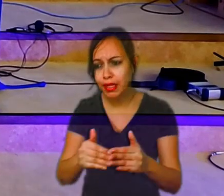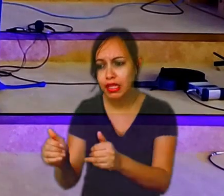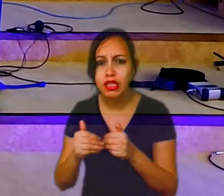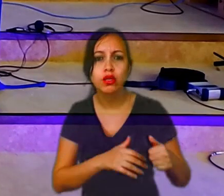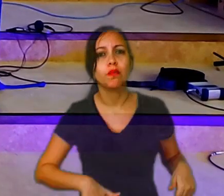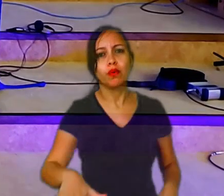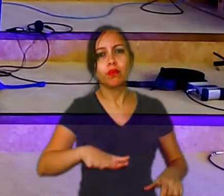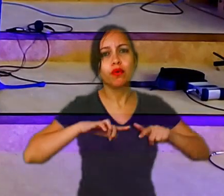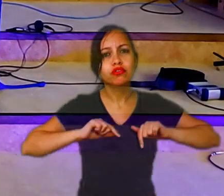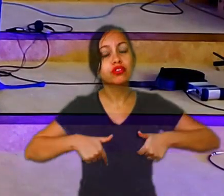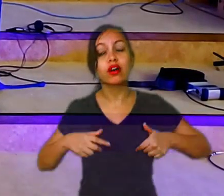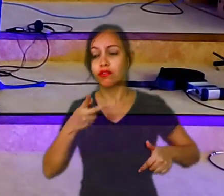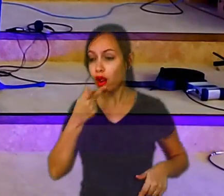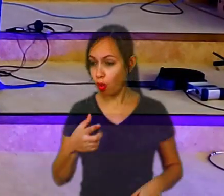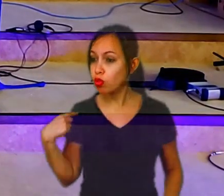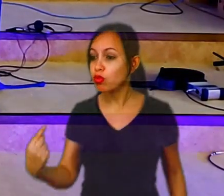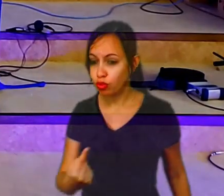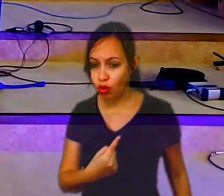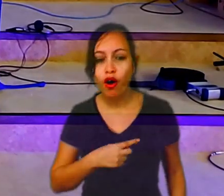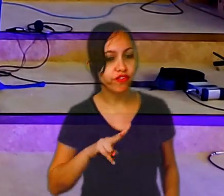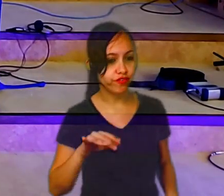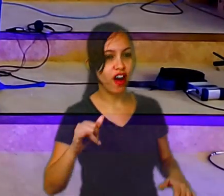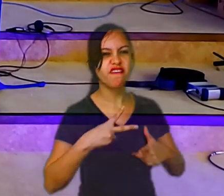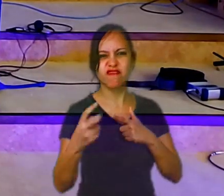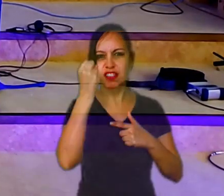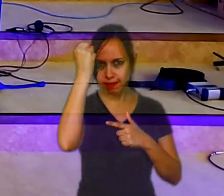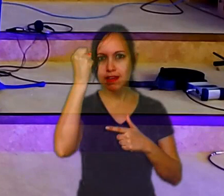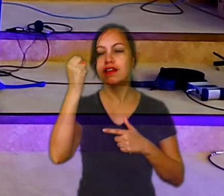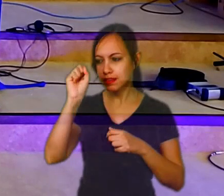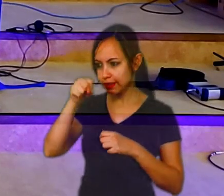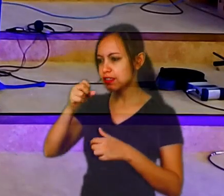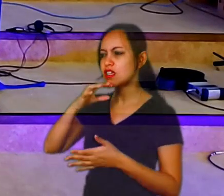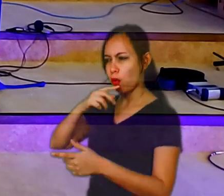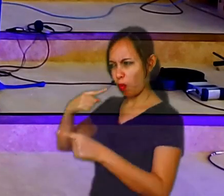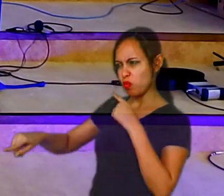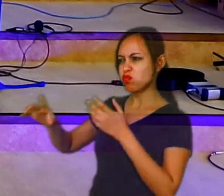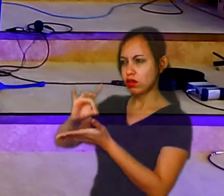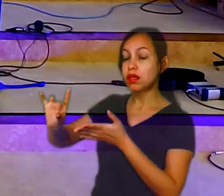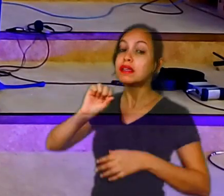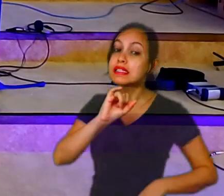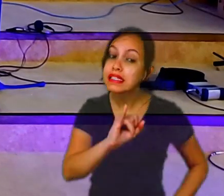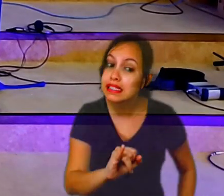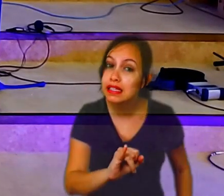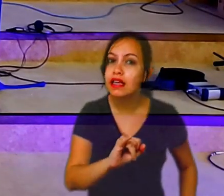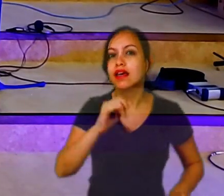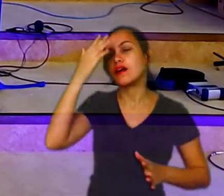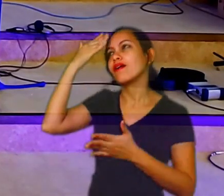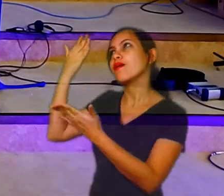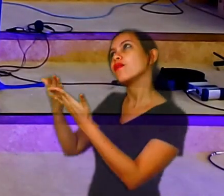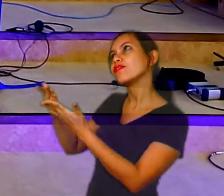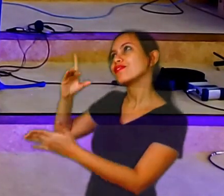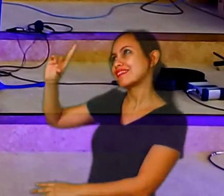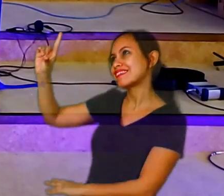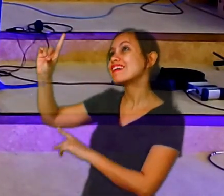Nós vamos vencer o inimigo se nós confiar no Senhor, se nós